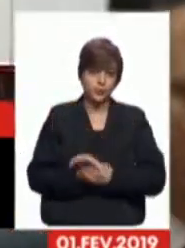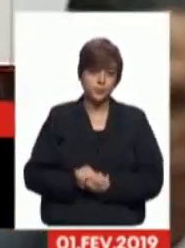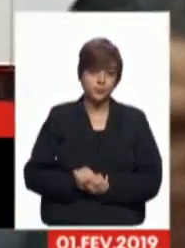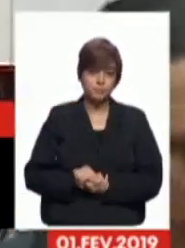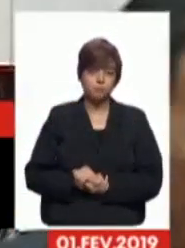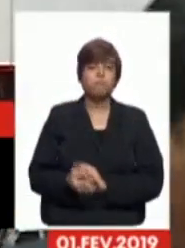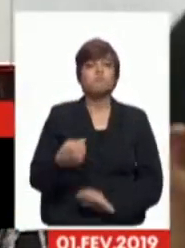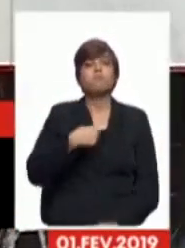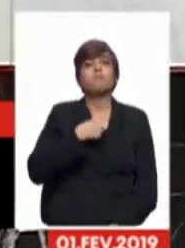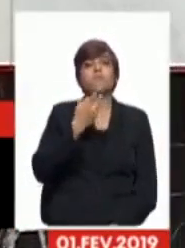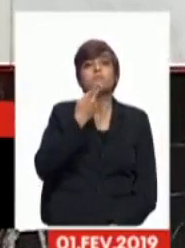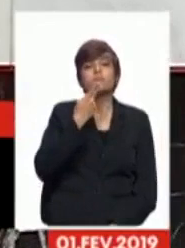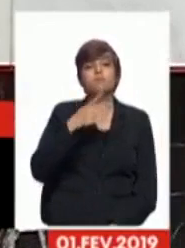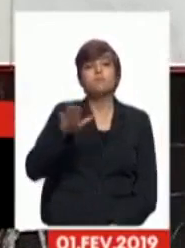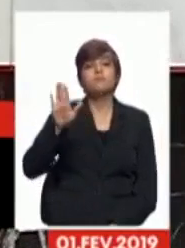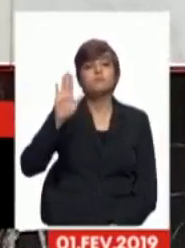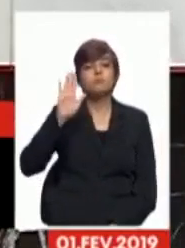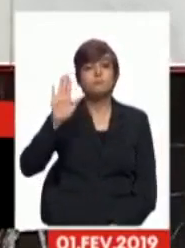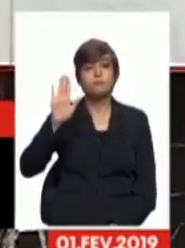Assim o prometo.